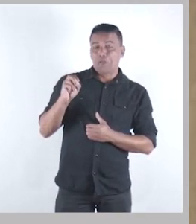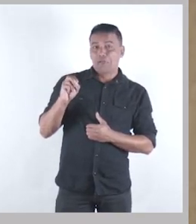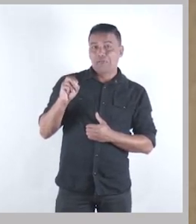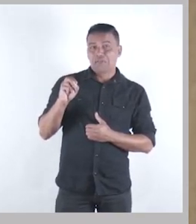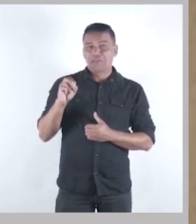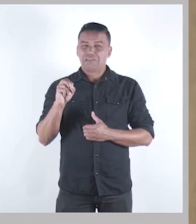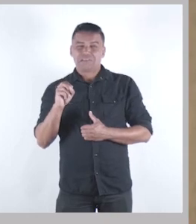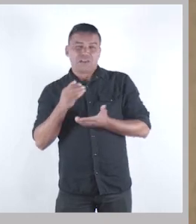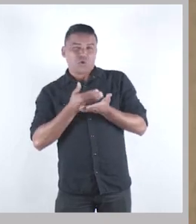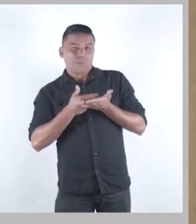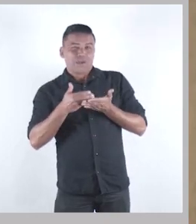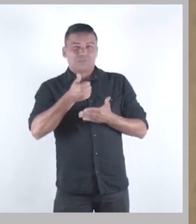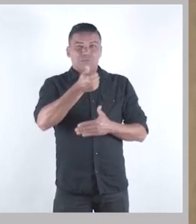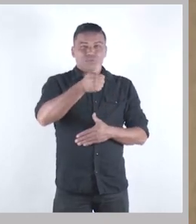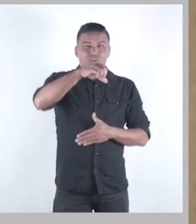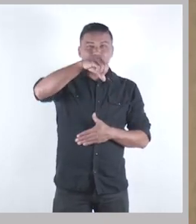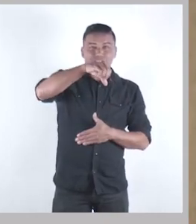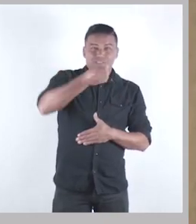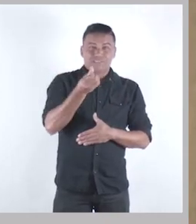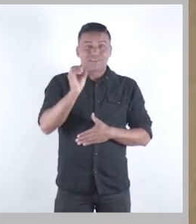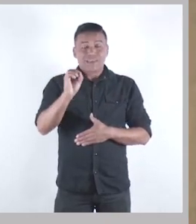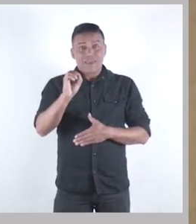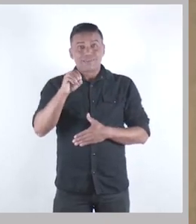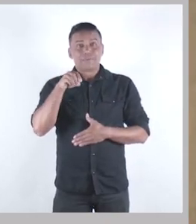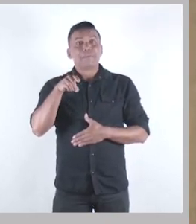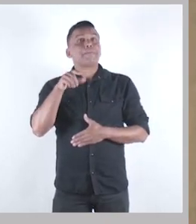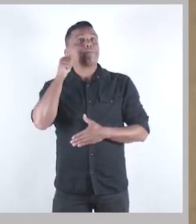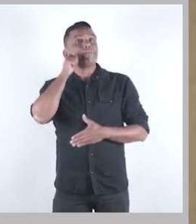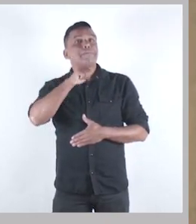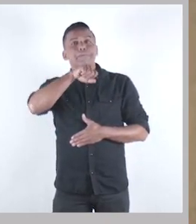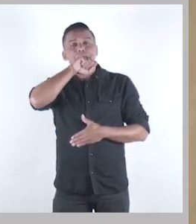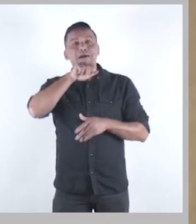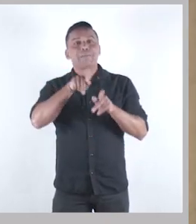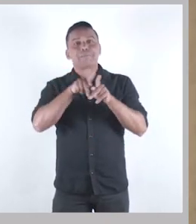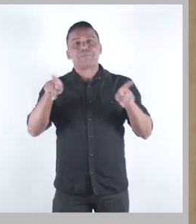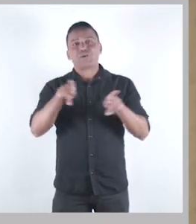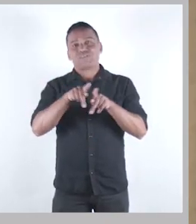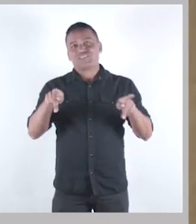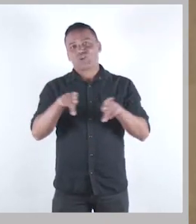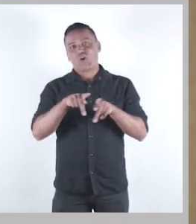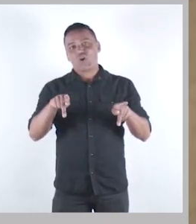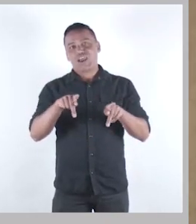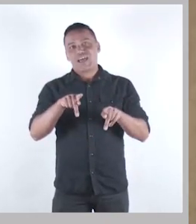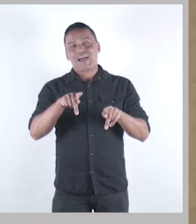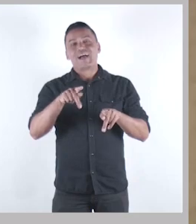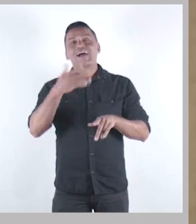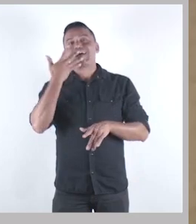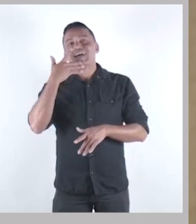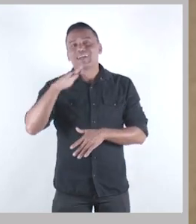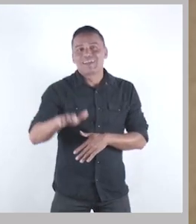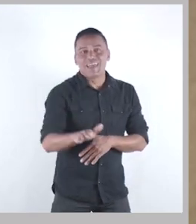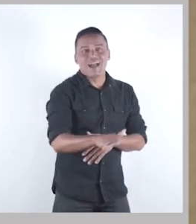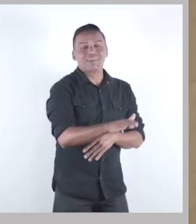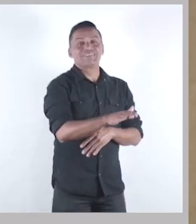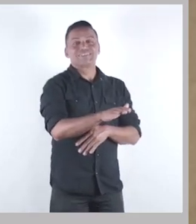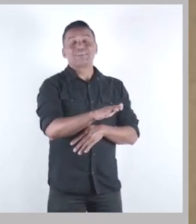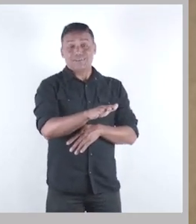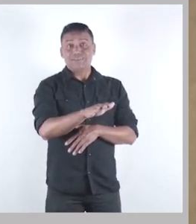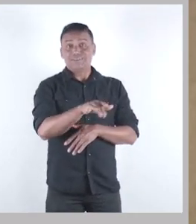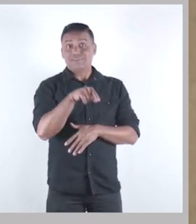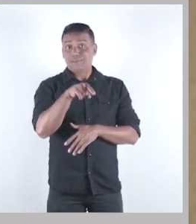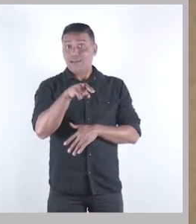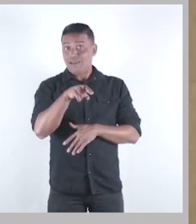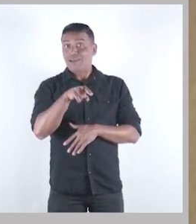e inícios de 60 foi professora primária. Aliás, foi dela que eu aprendi a ler, primeiro